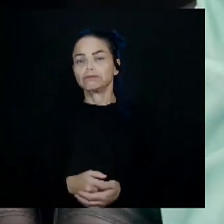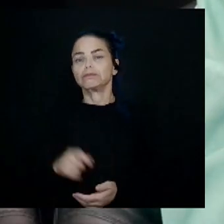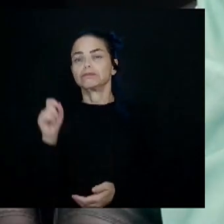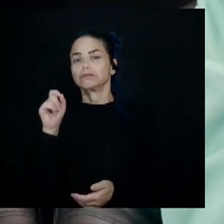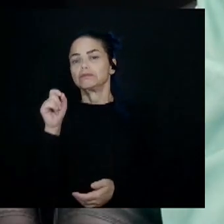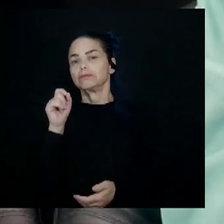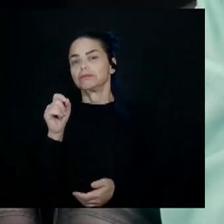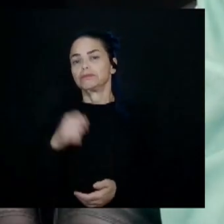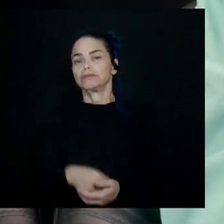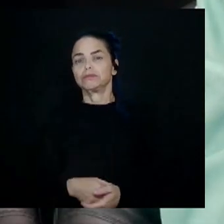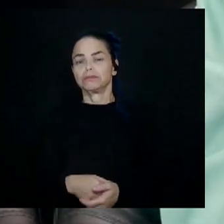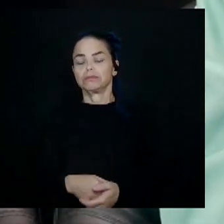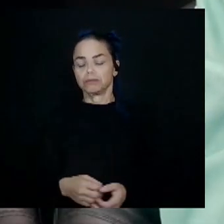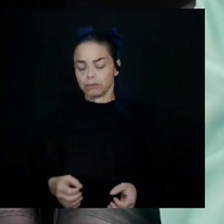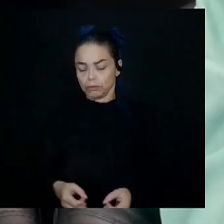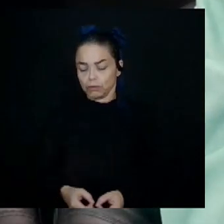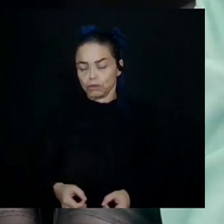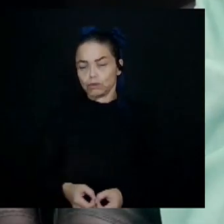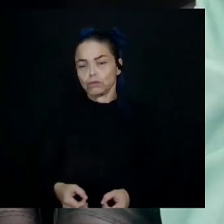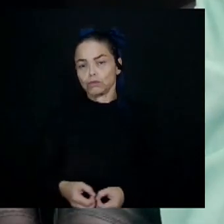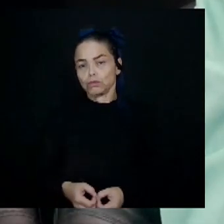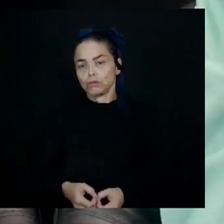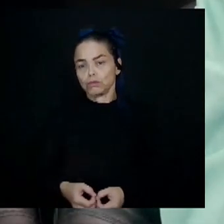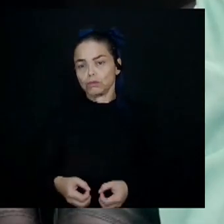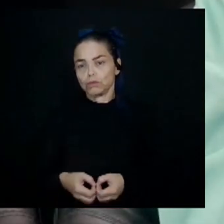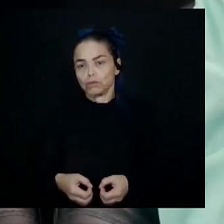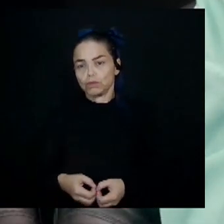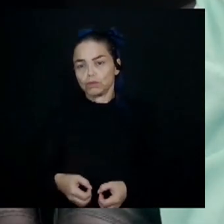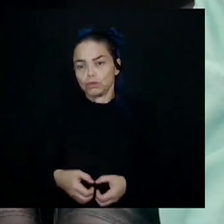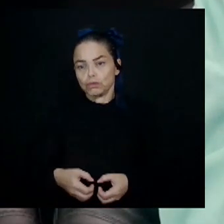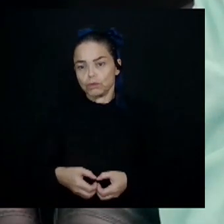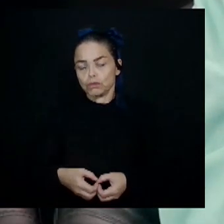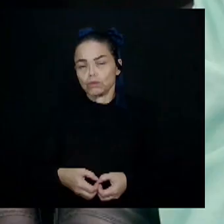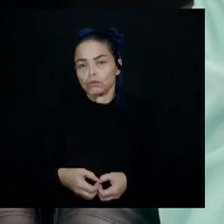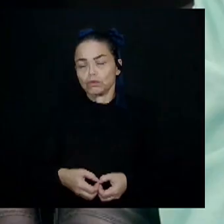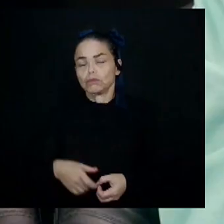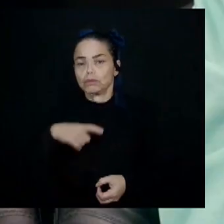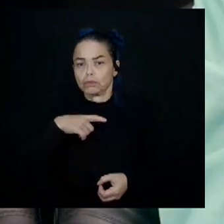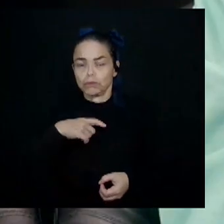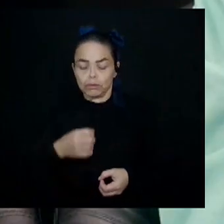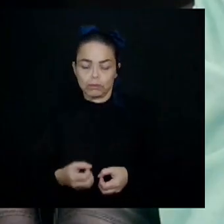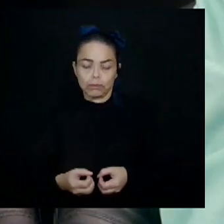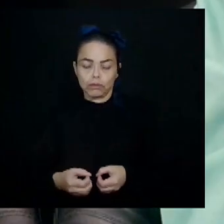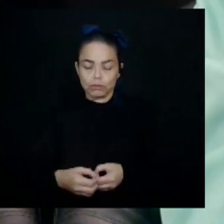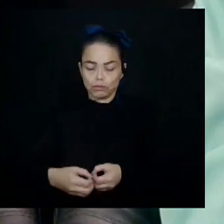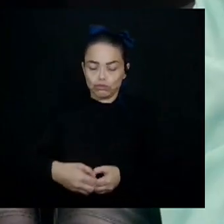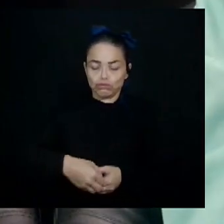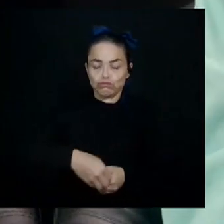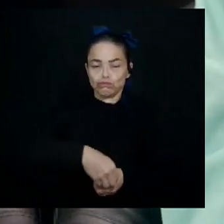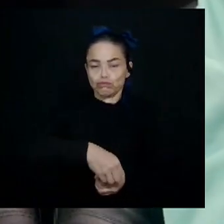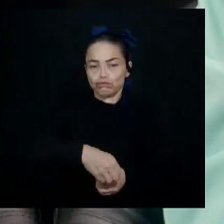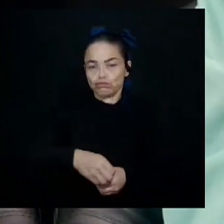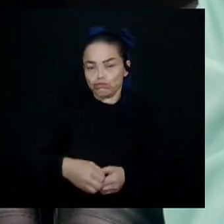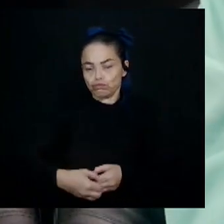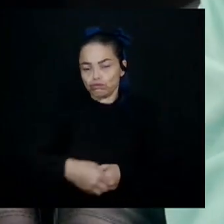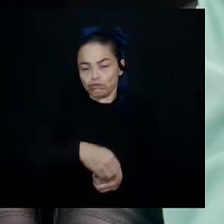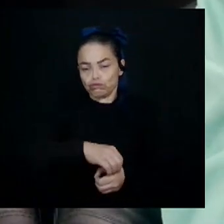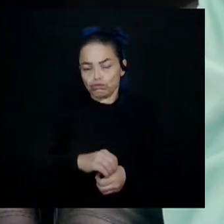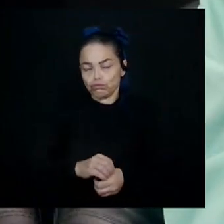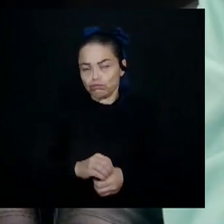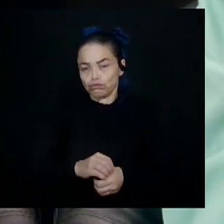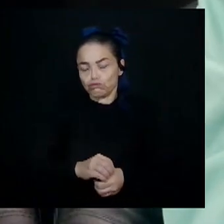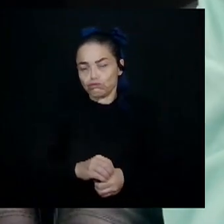esse testículo? Algum tumorzinho nesse local, algum